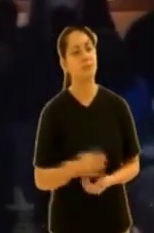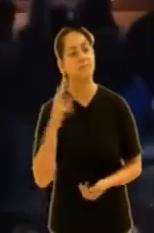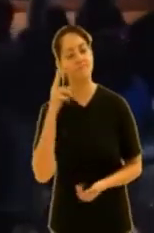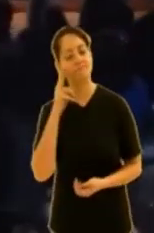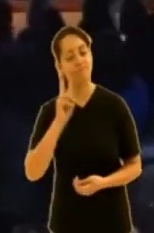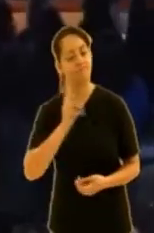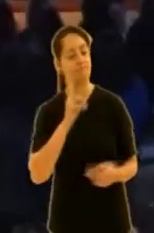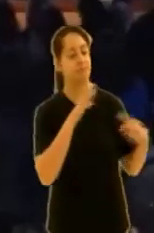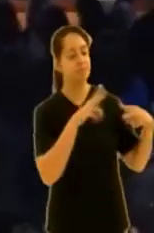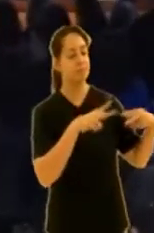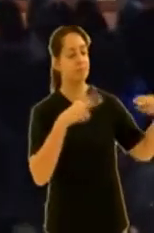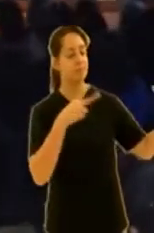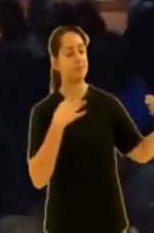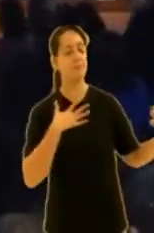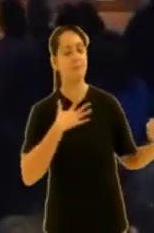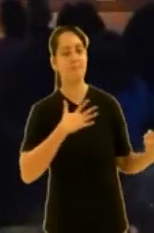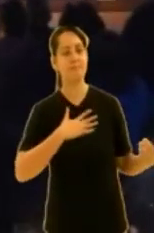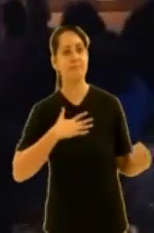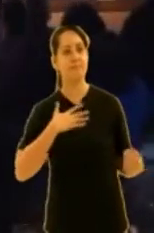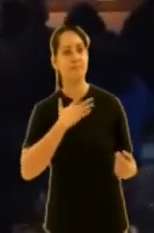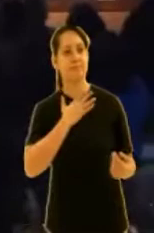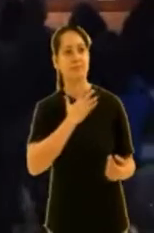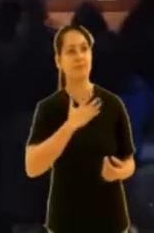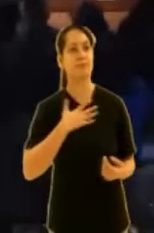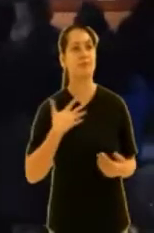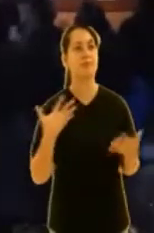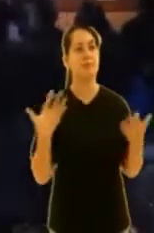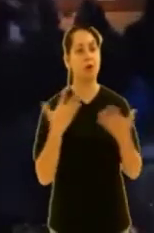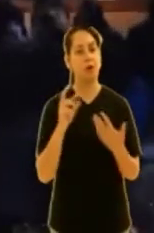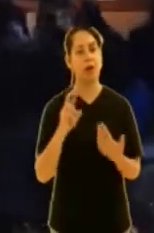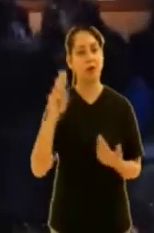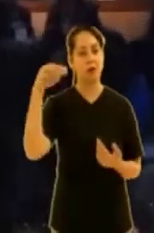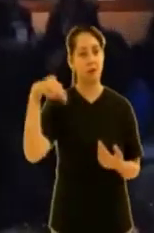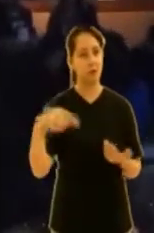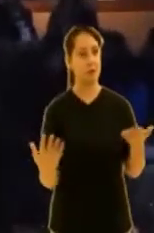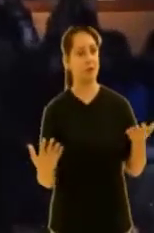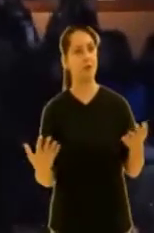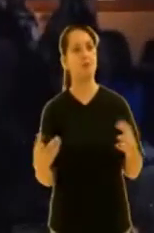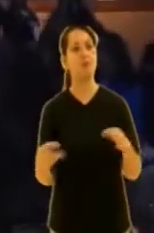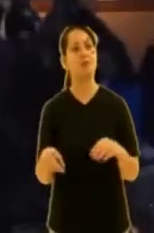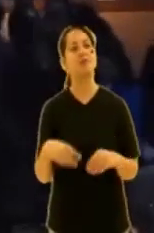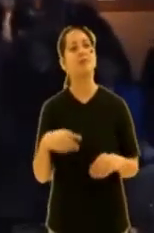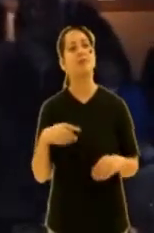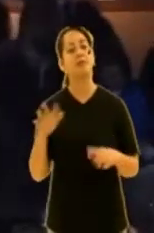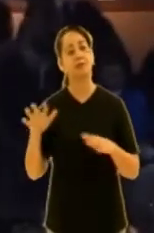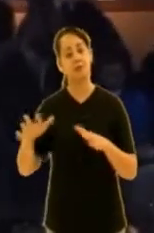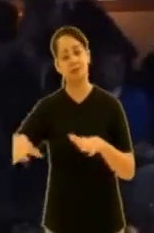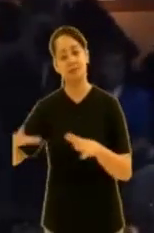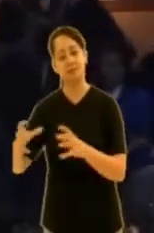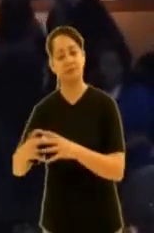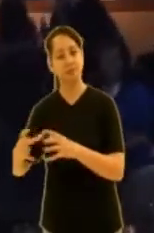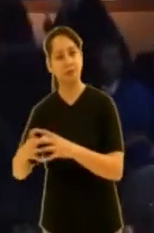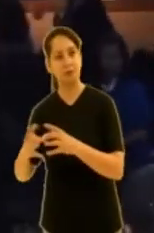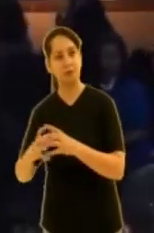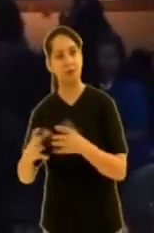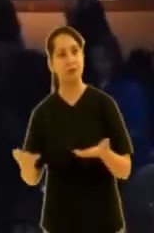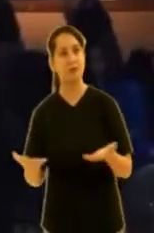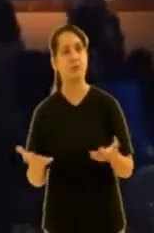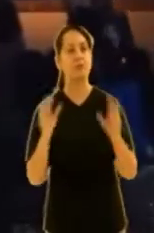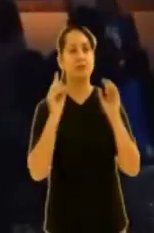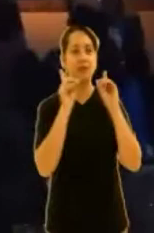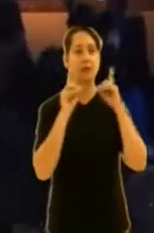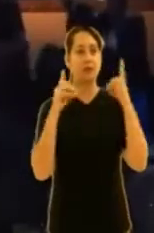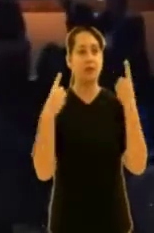gostoso. Rio Grande do Norte tá magoado comigo. Diz que na hora da delegação eu não falei nada do Rio Grande do